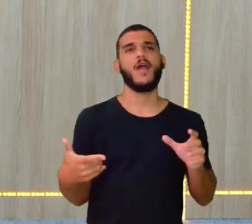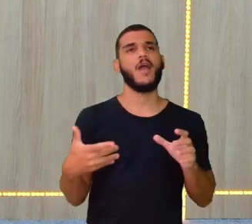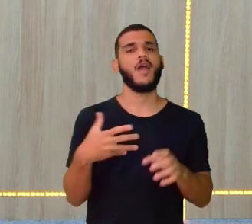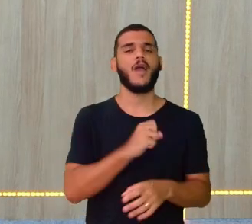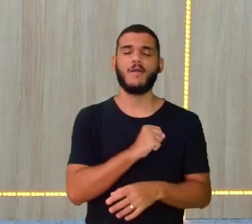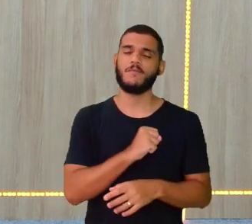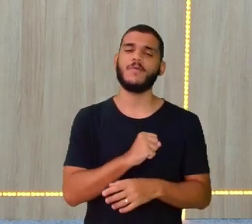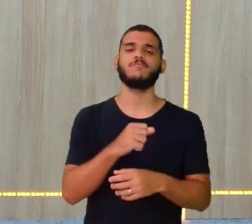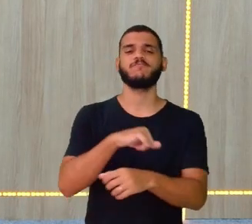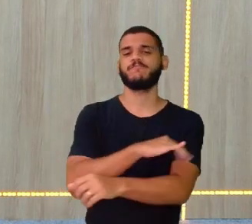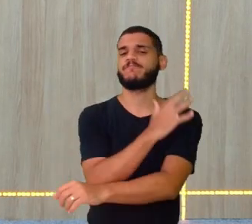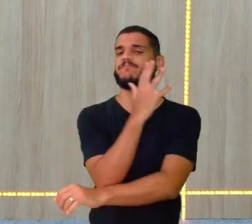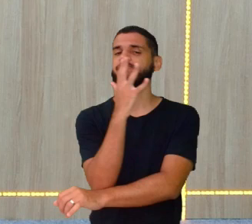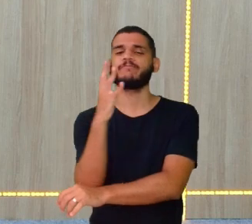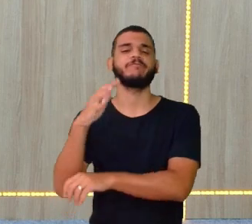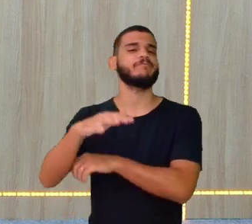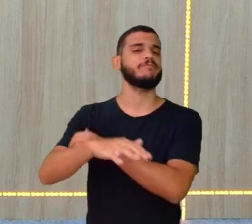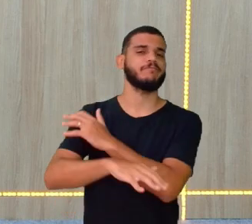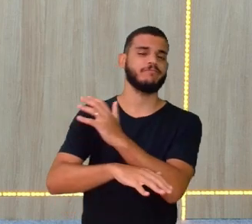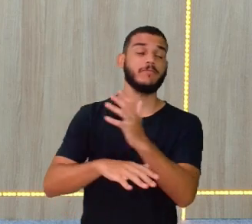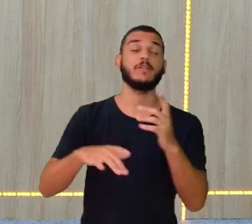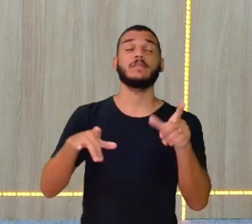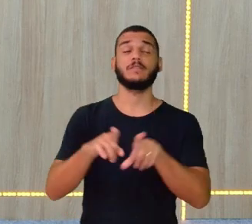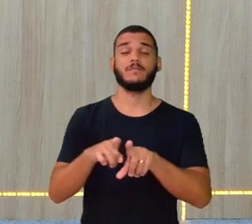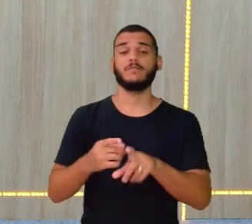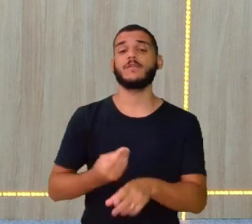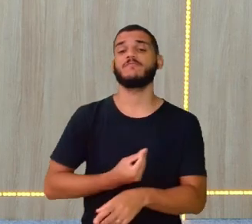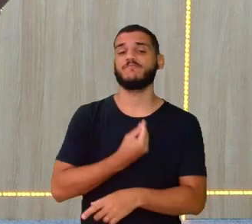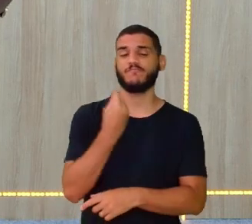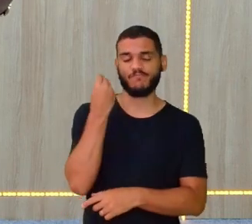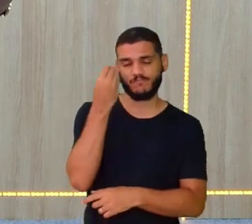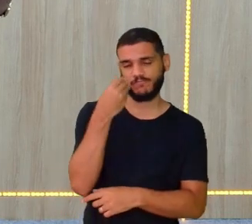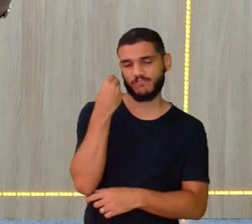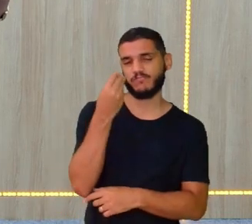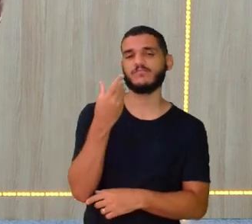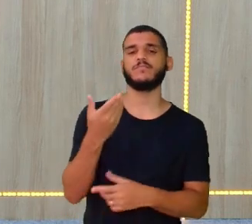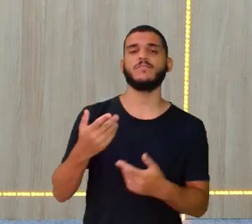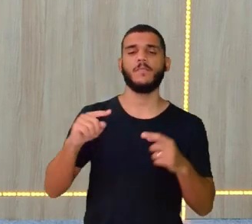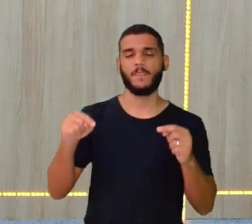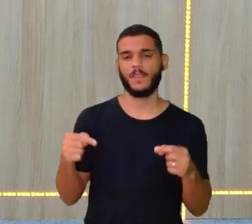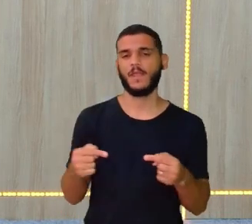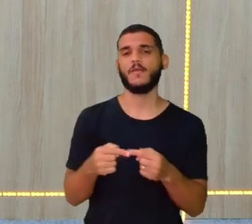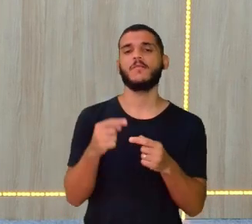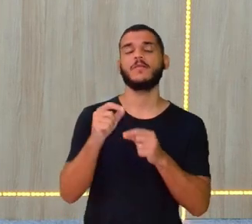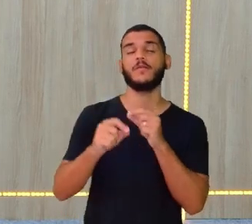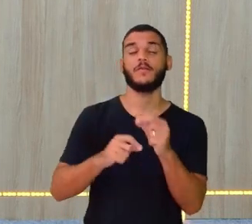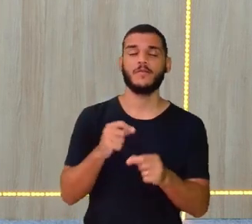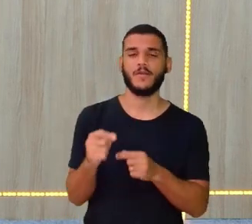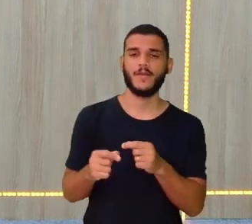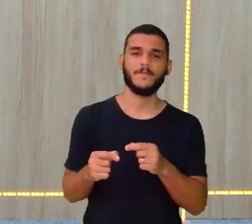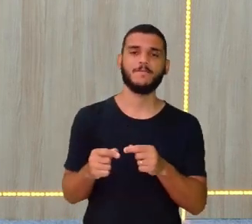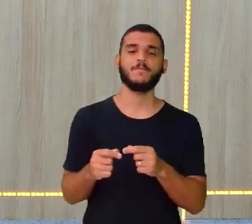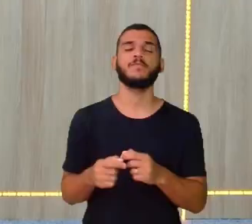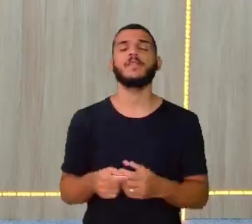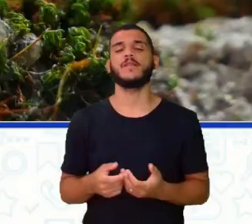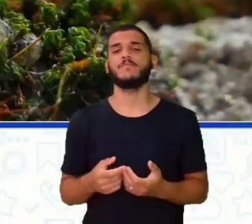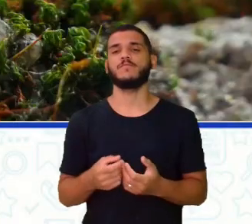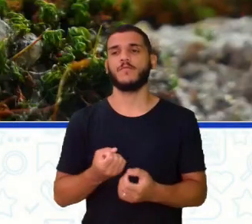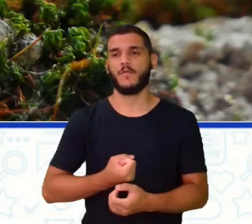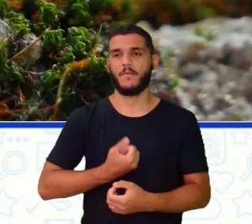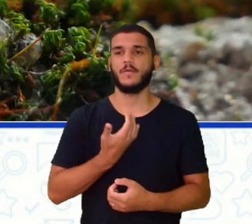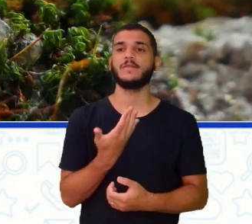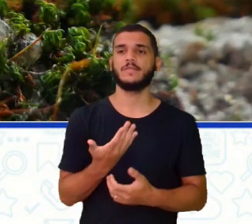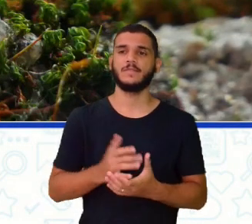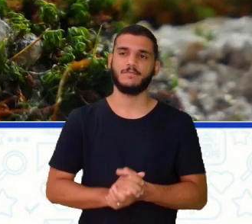natureza e vivenciam, não é, a vida como se fosse uma poesia. Então, vamos seguindo.